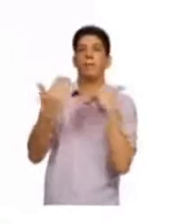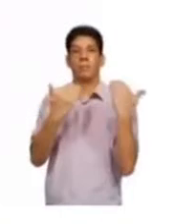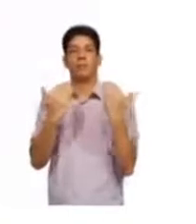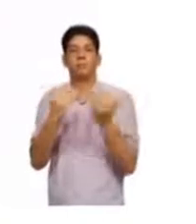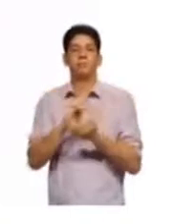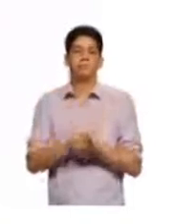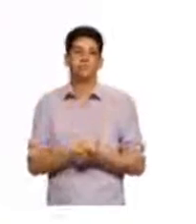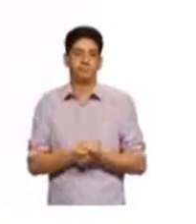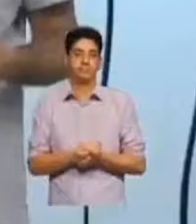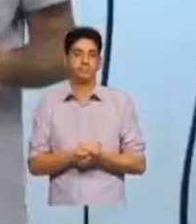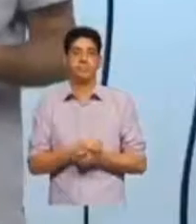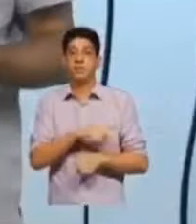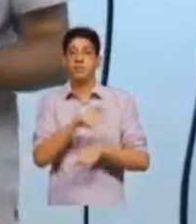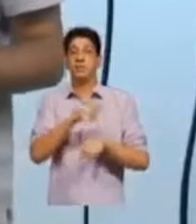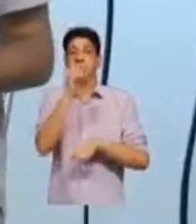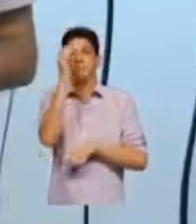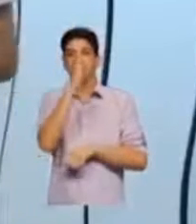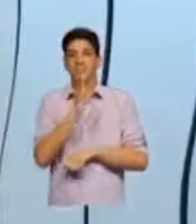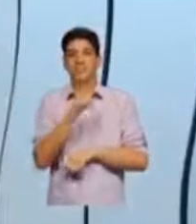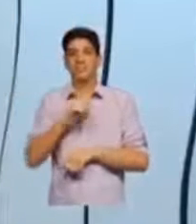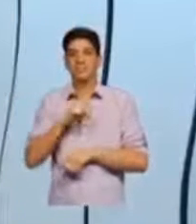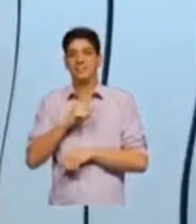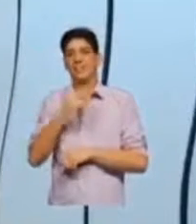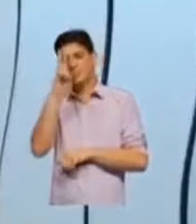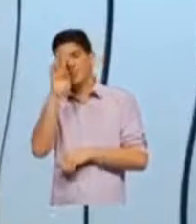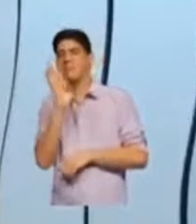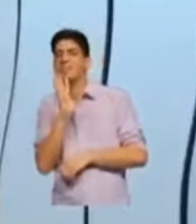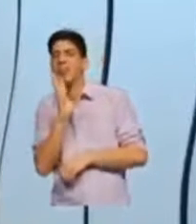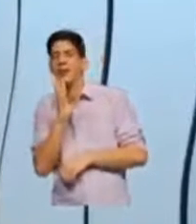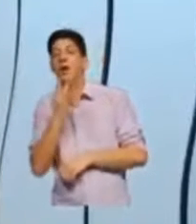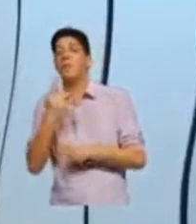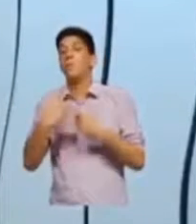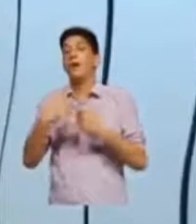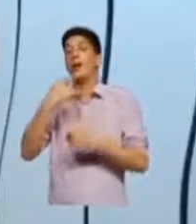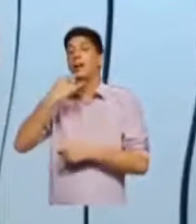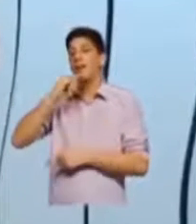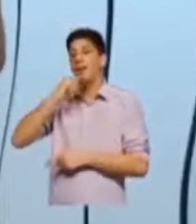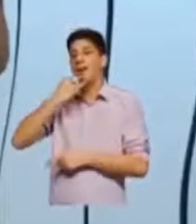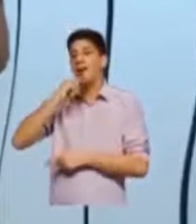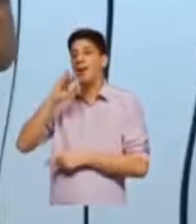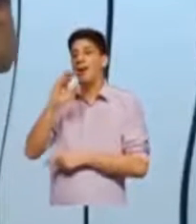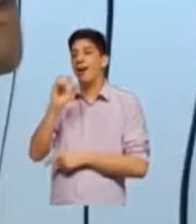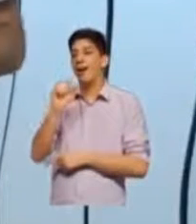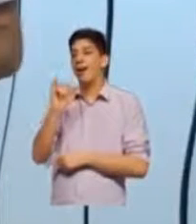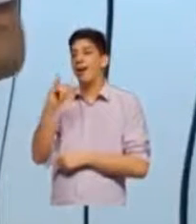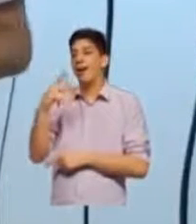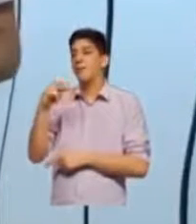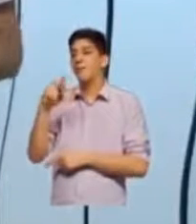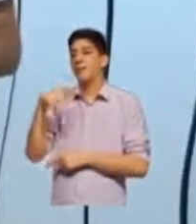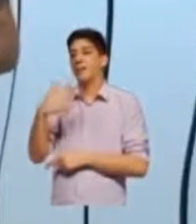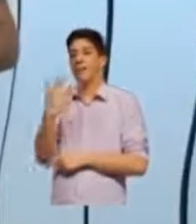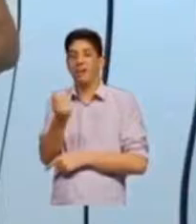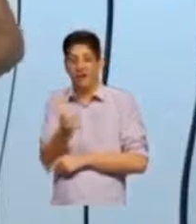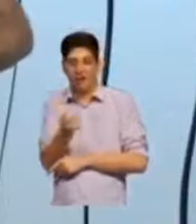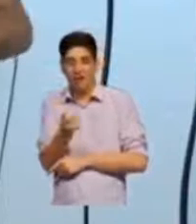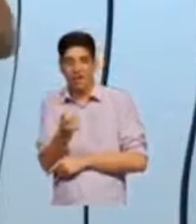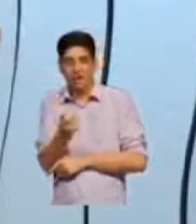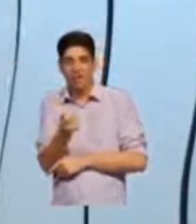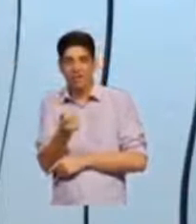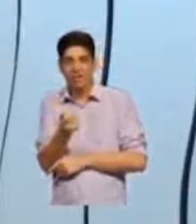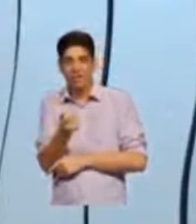até interessante, que a caipirinha que a gente conhece hoje, ela surgiu a meio remédio. A população